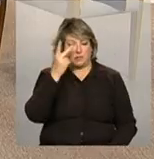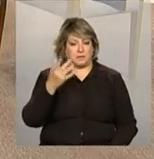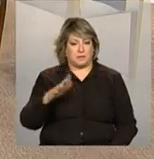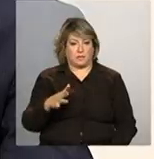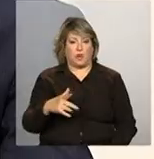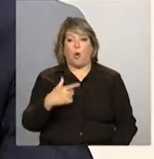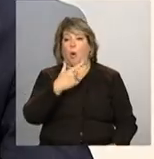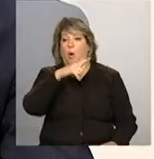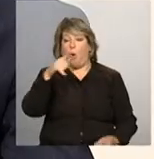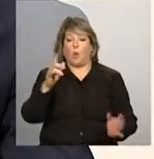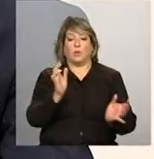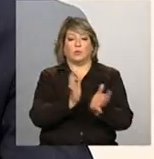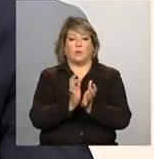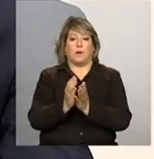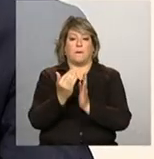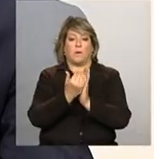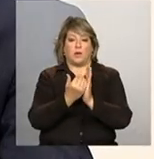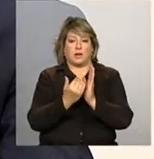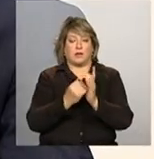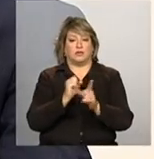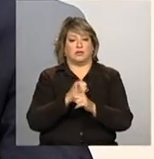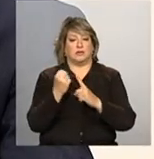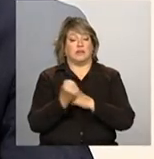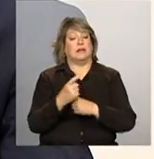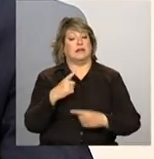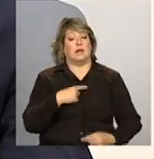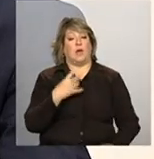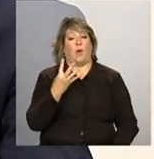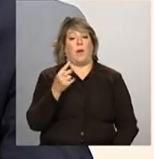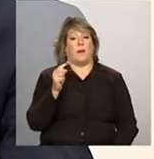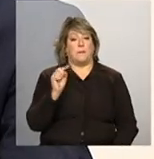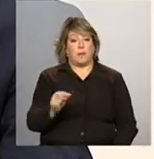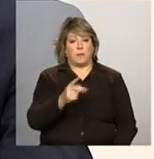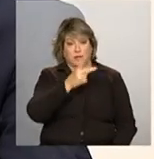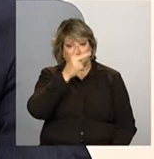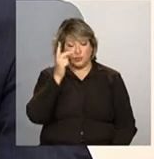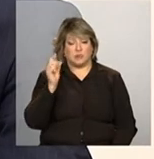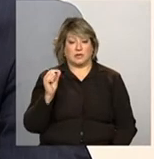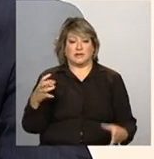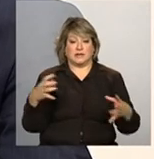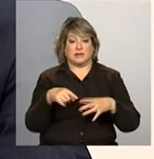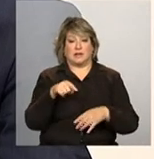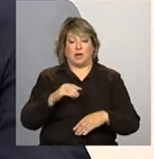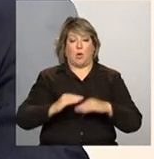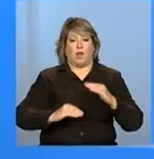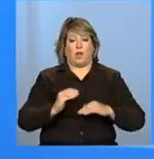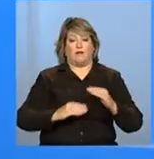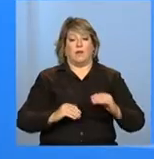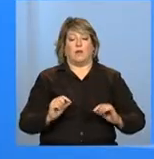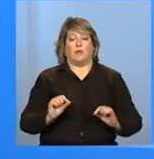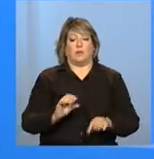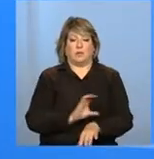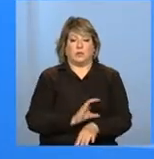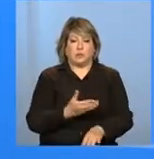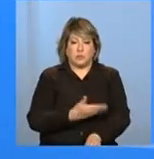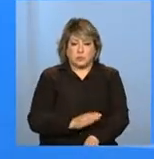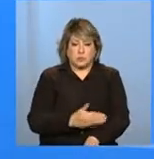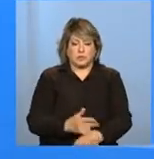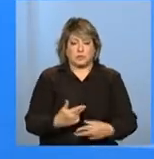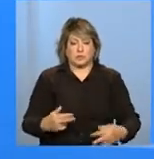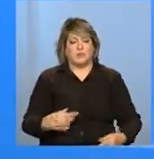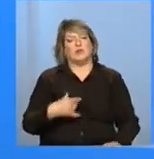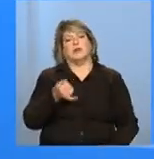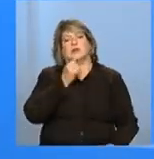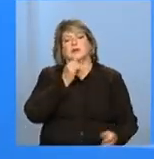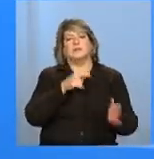em outros programas sociais. E 4 mil pessoas inseridas em programas de qualificação profissional. Então, por exemplo, uma pessoa que mora lá no